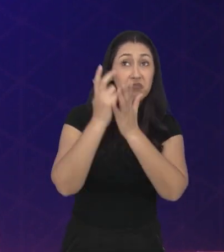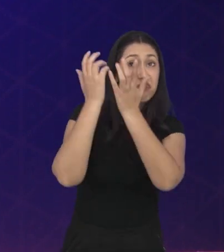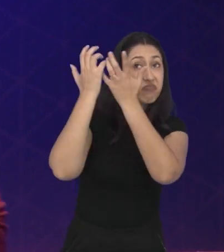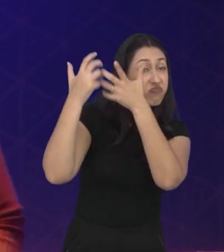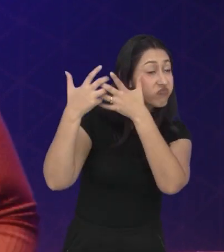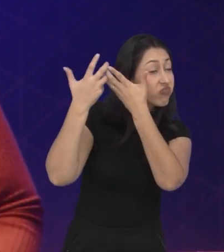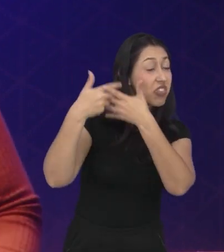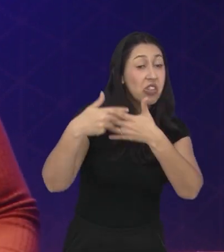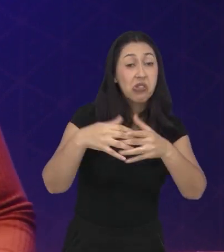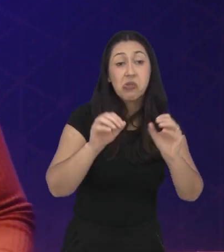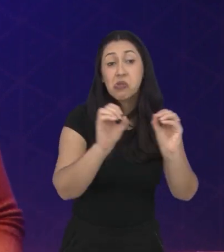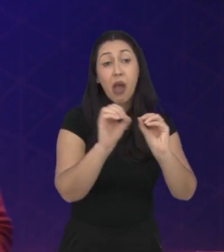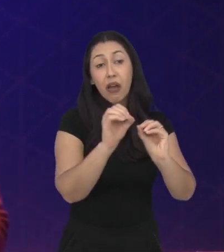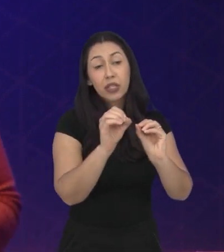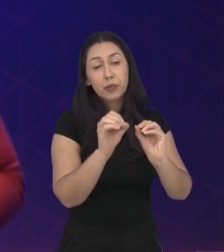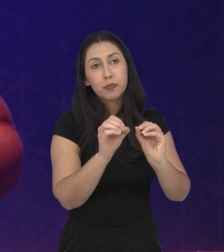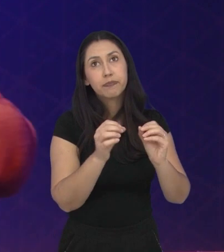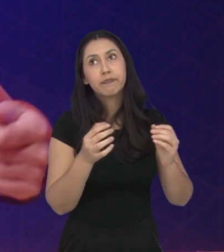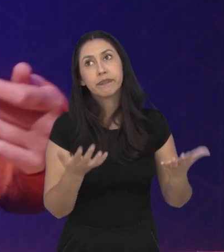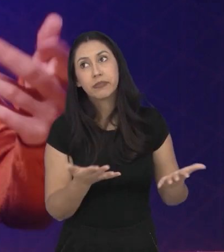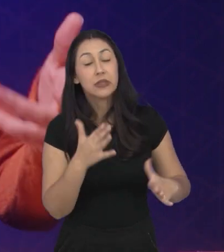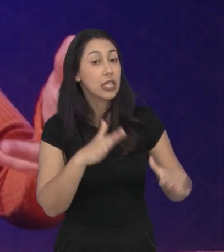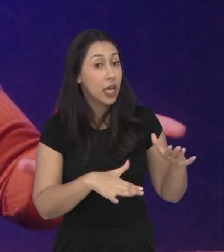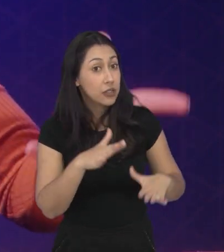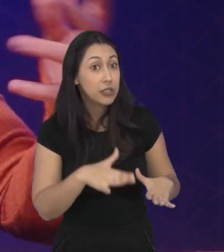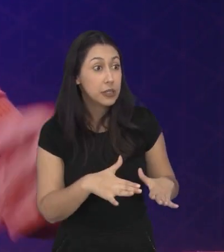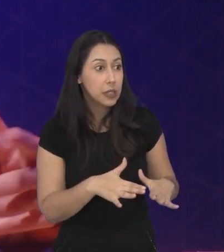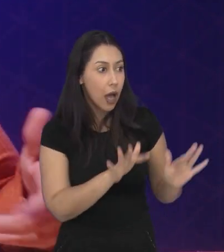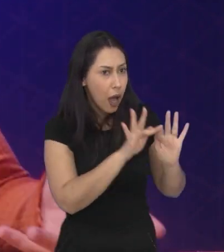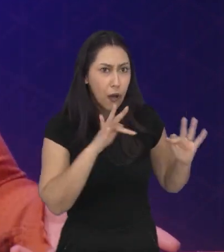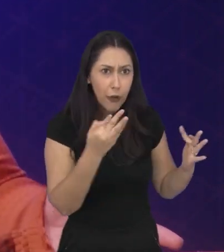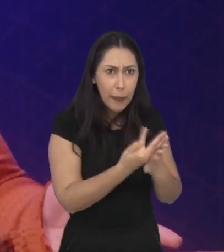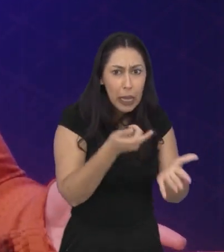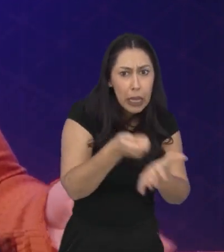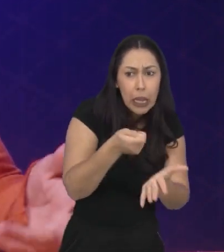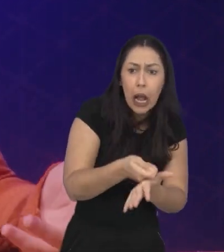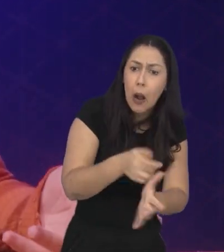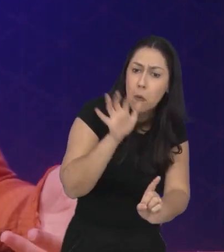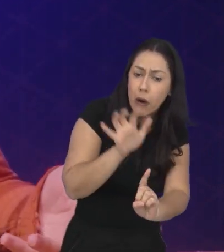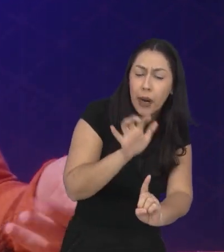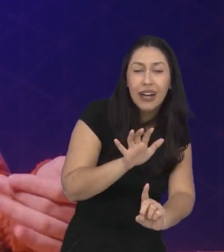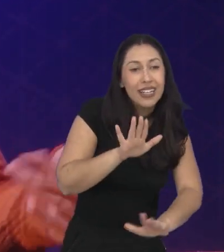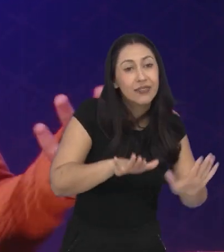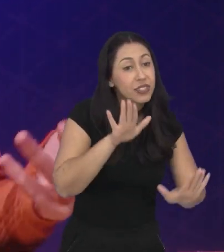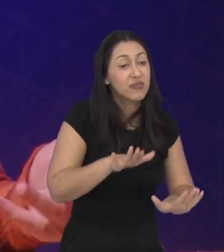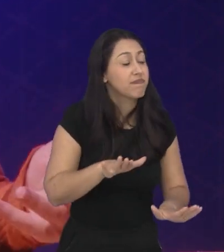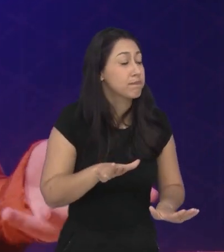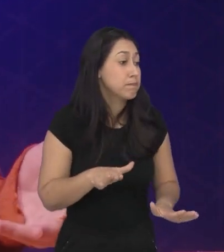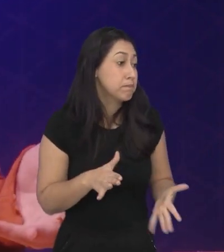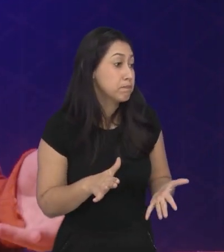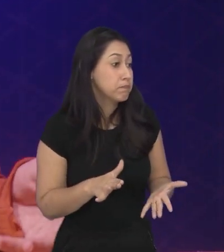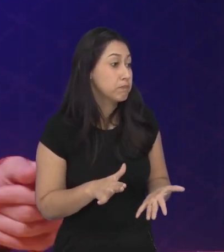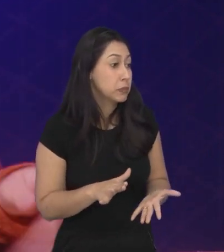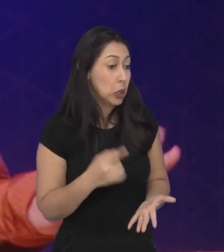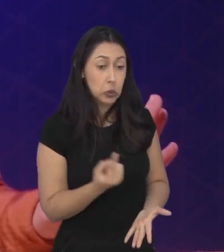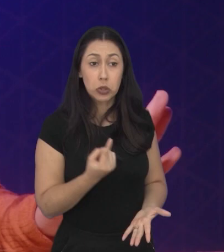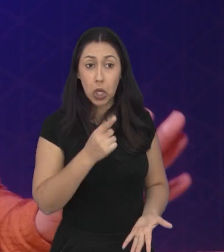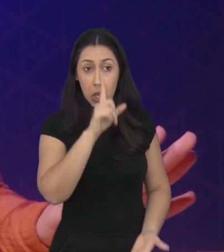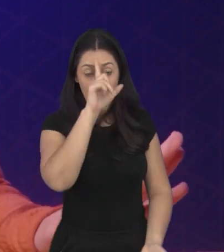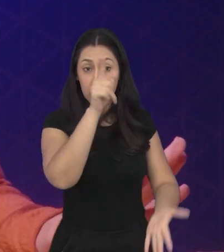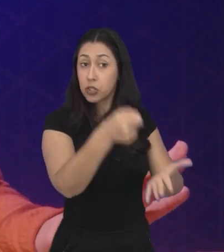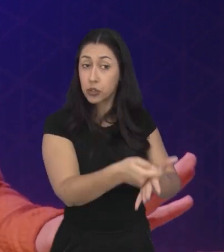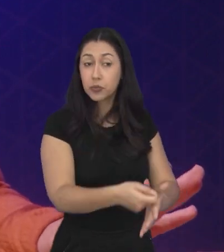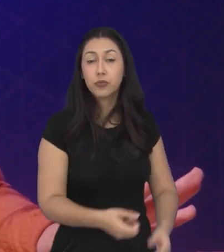sem refletir, assim, independente. Às vezes, né, pode ter uma pressão familiar, às vezes não, pode ser uma escolha mais inconsciente, mas